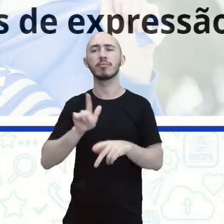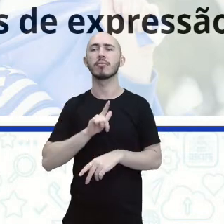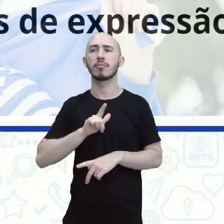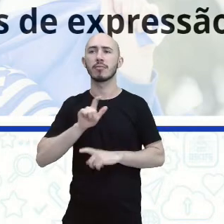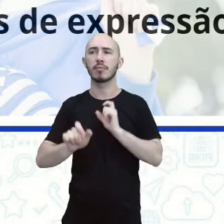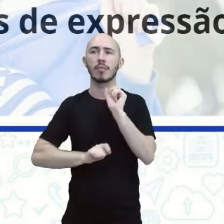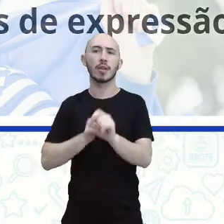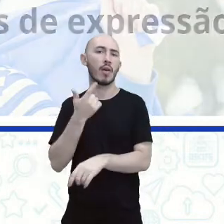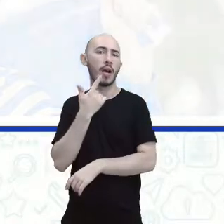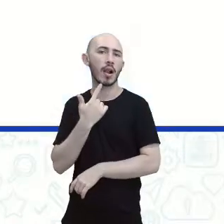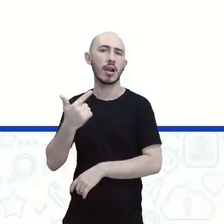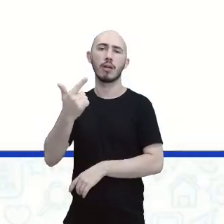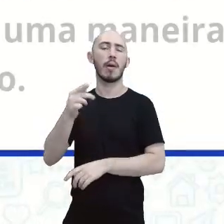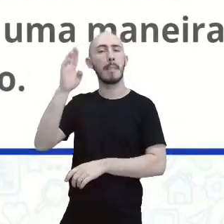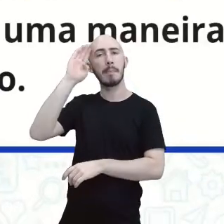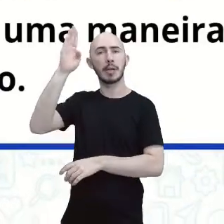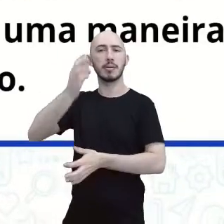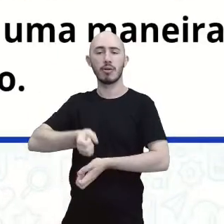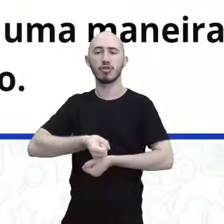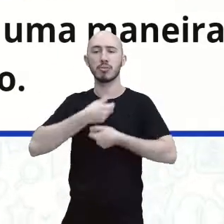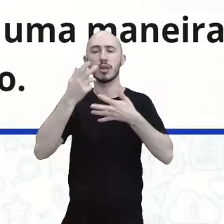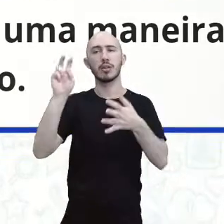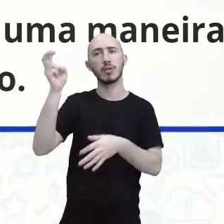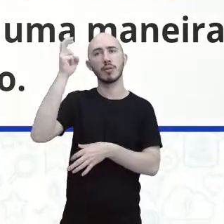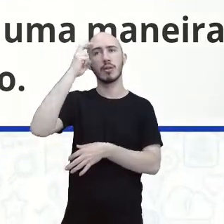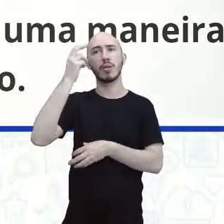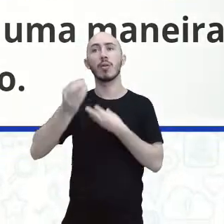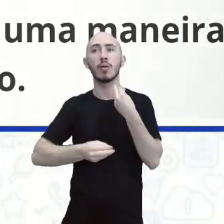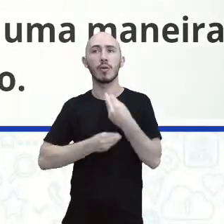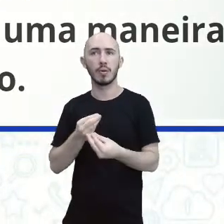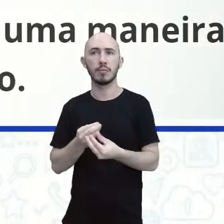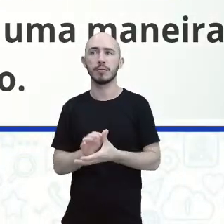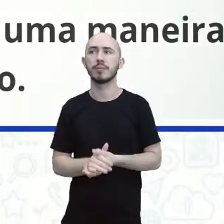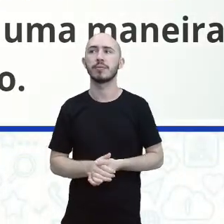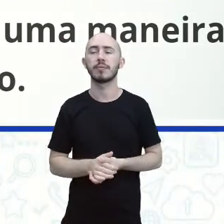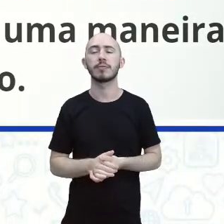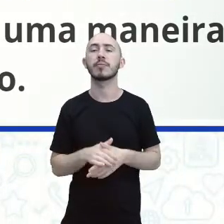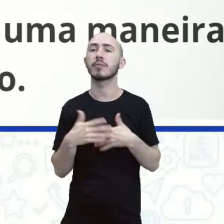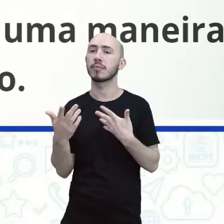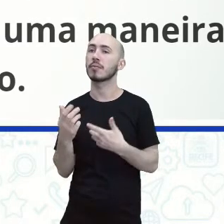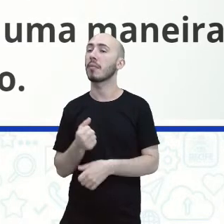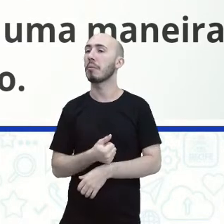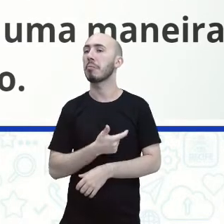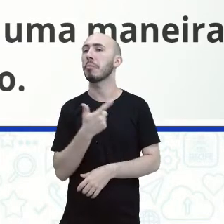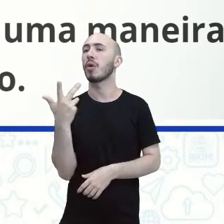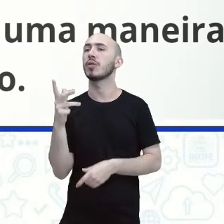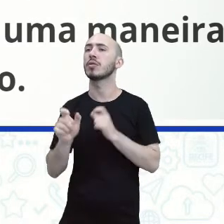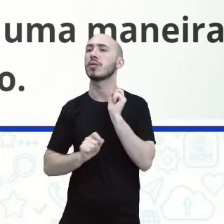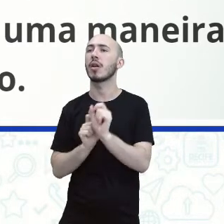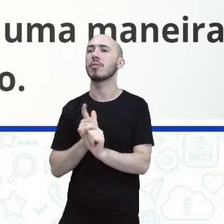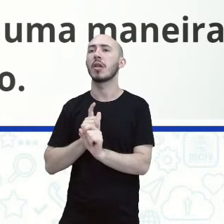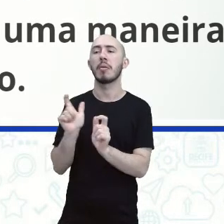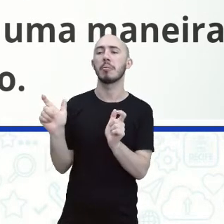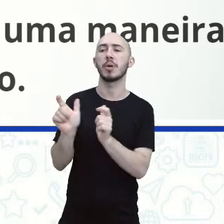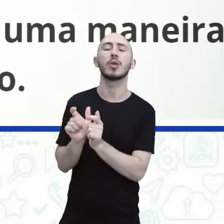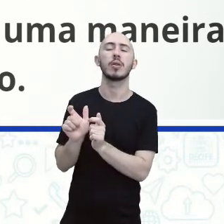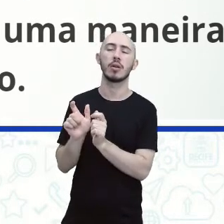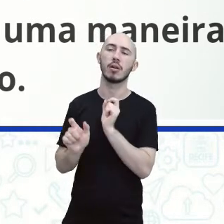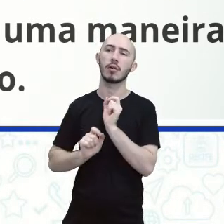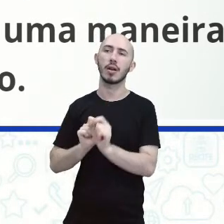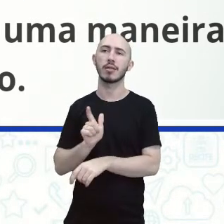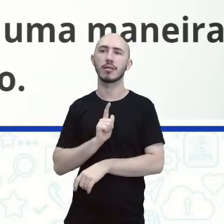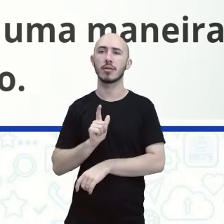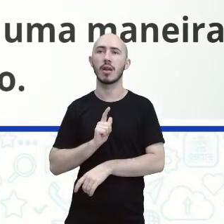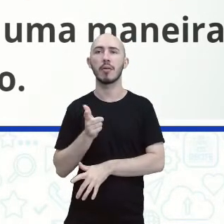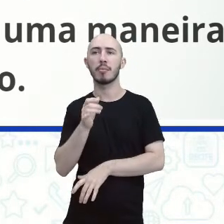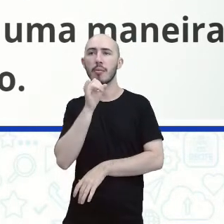principais formas de expressão cultural desse povo. Como é que está aqui a língua aqui, olha? Para muitos deles, até mesmo considerando minorias nacionais, a gente